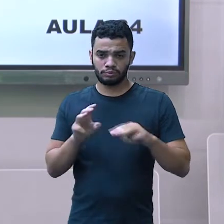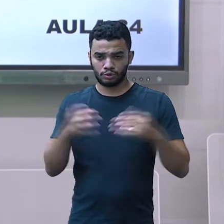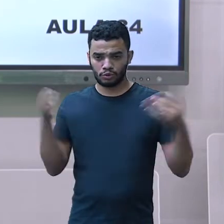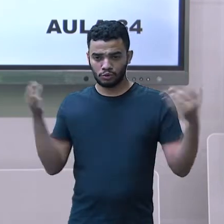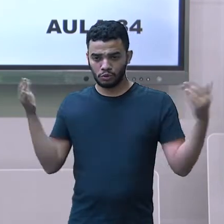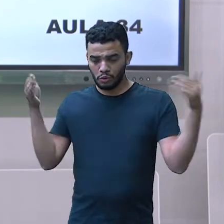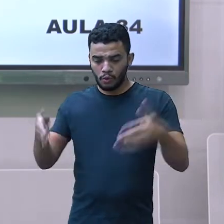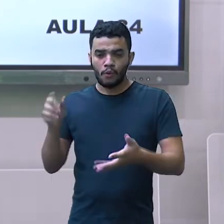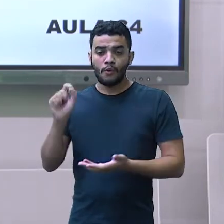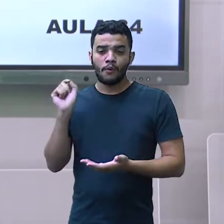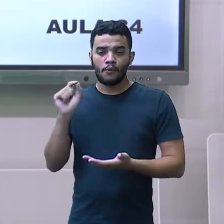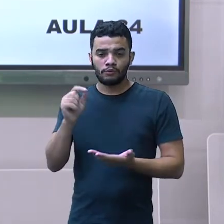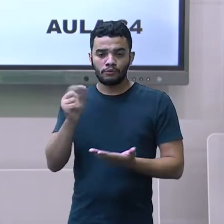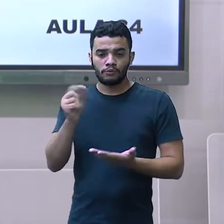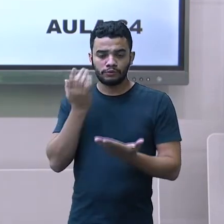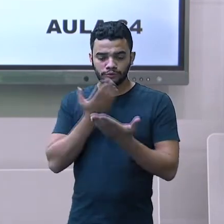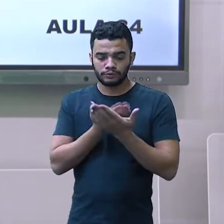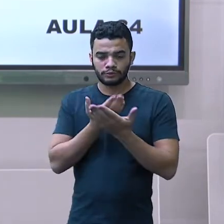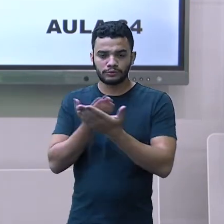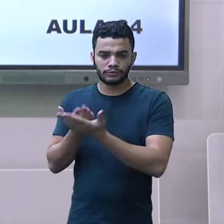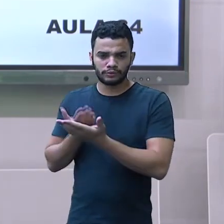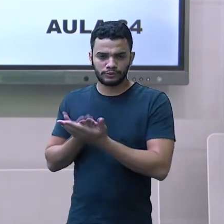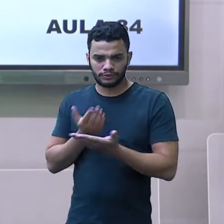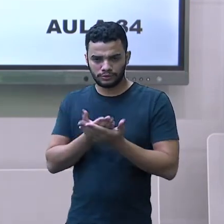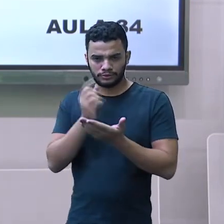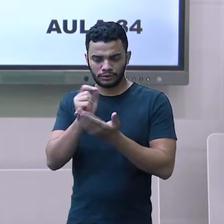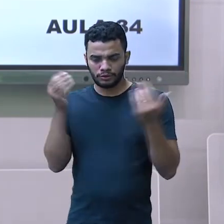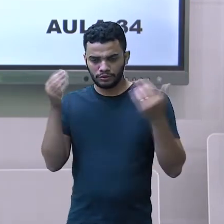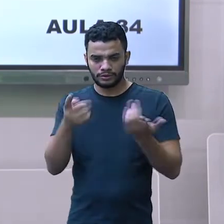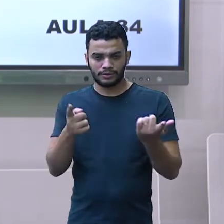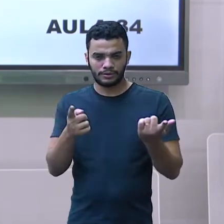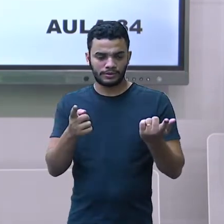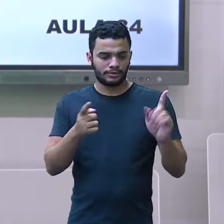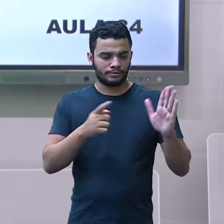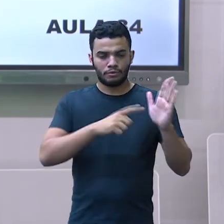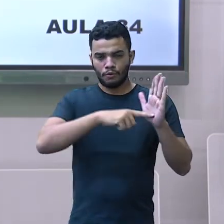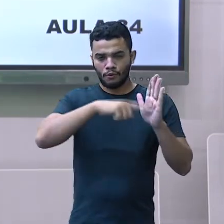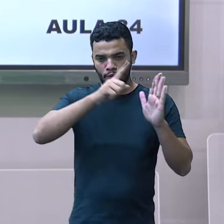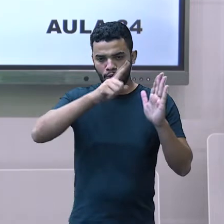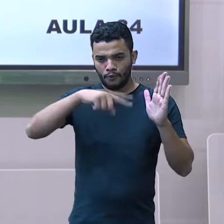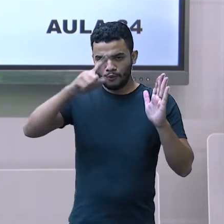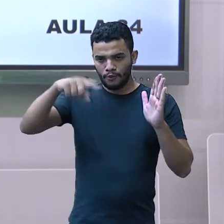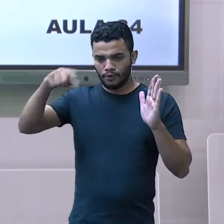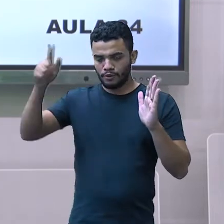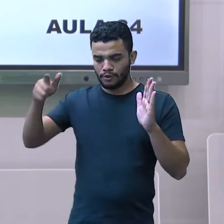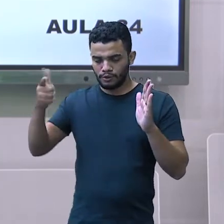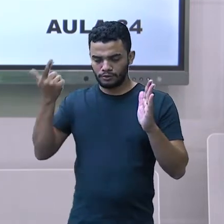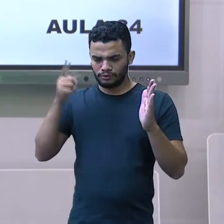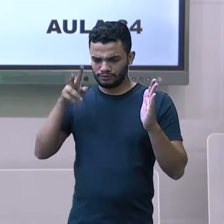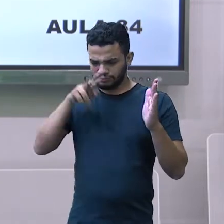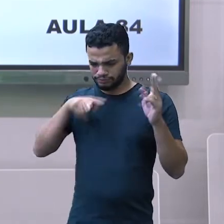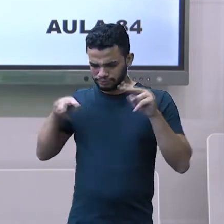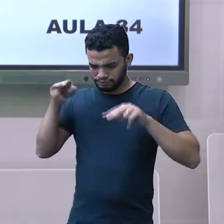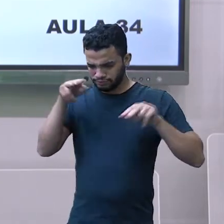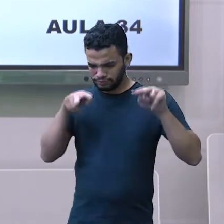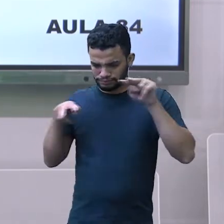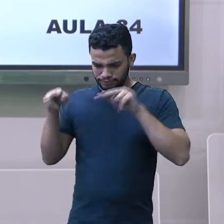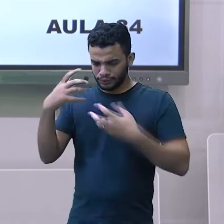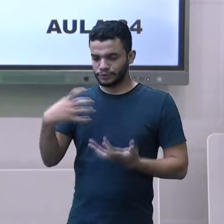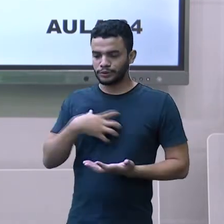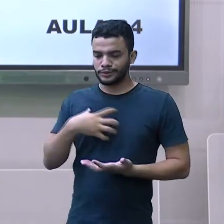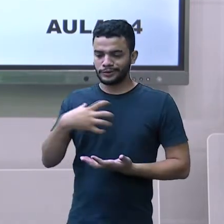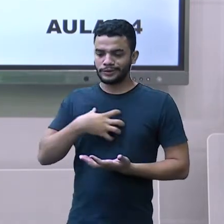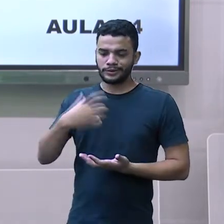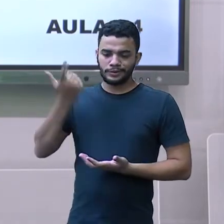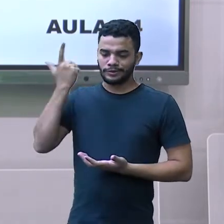Nós vamos trabalhar com alguns gráficos que envolvem essa leitura de outra forma, para facilitar a